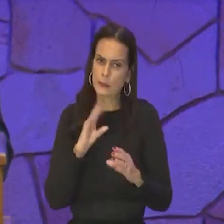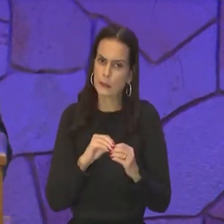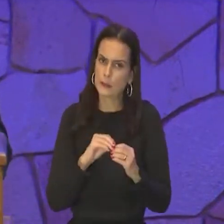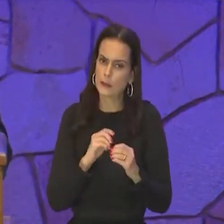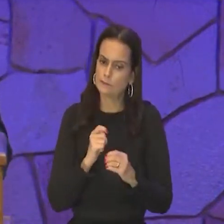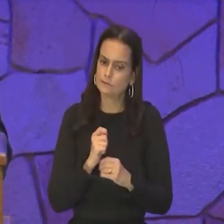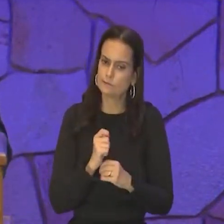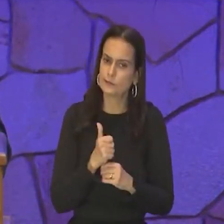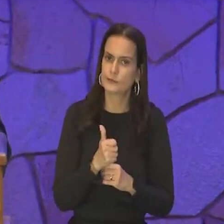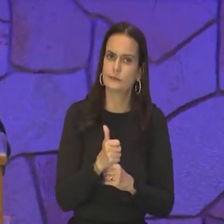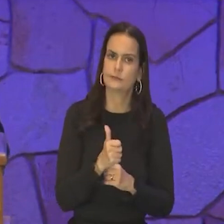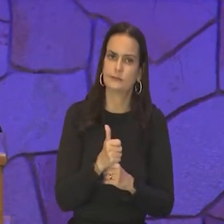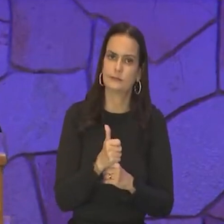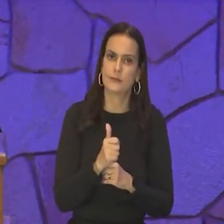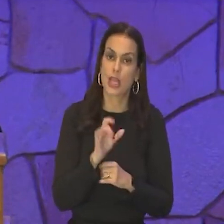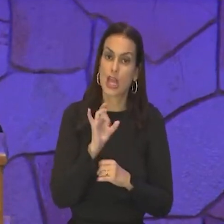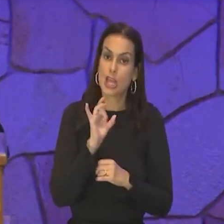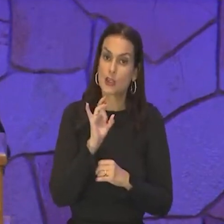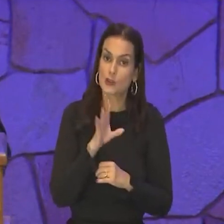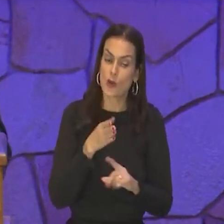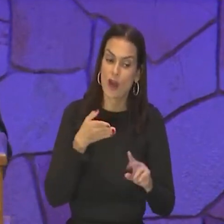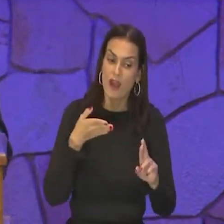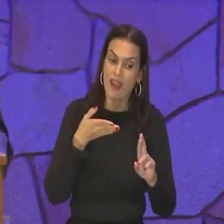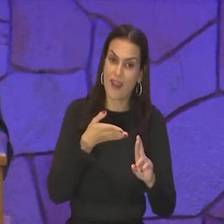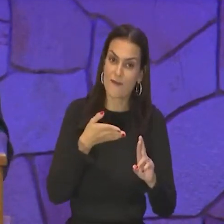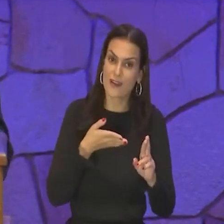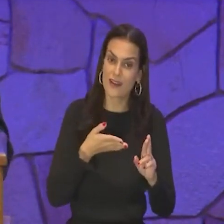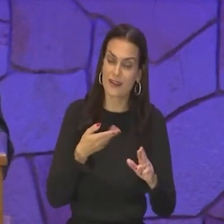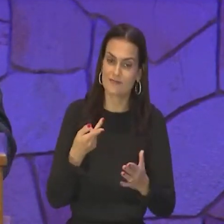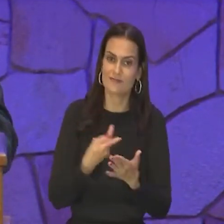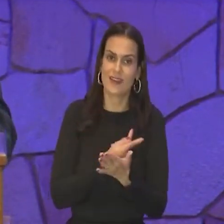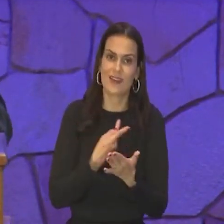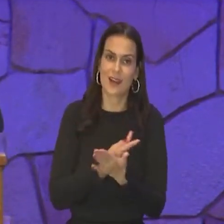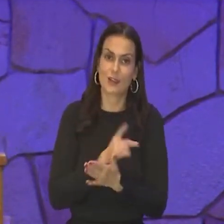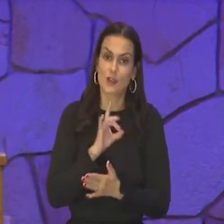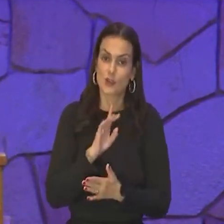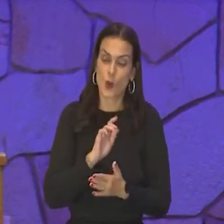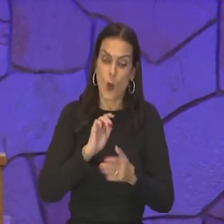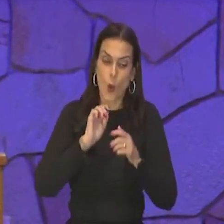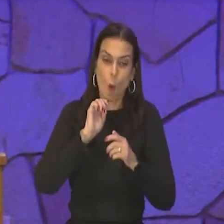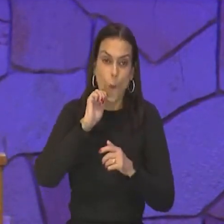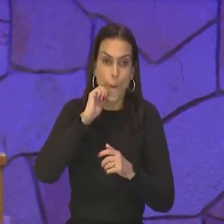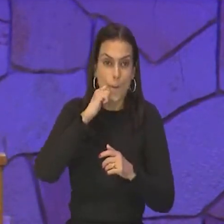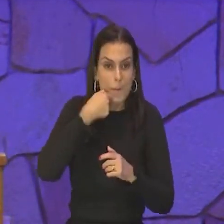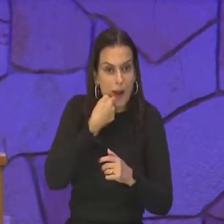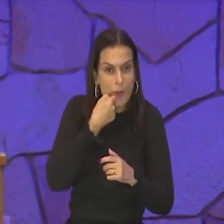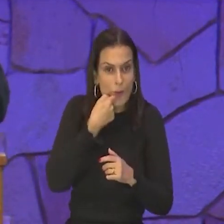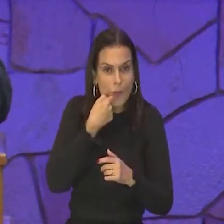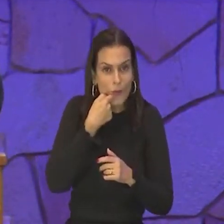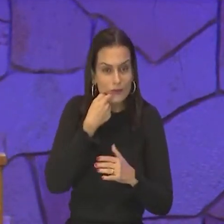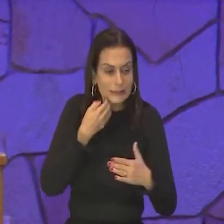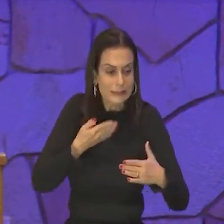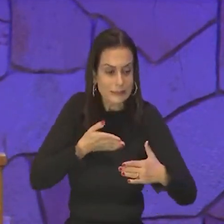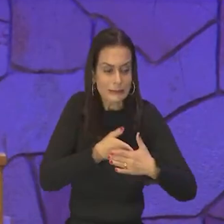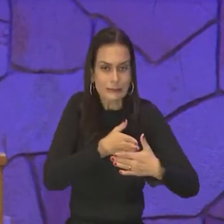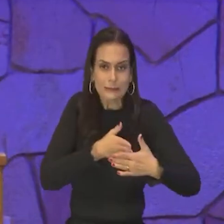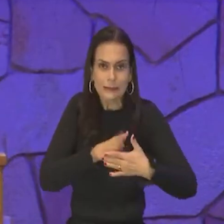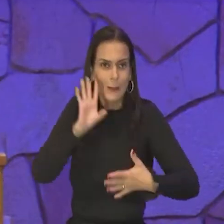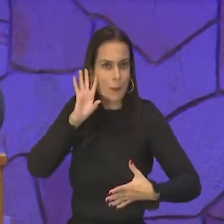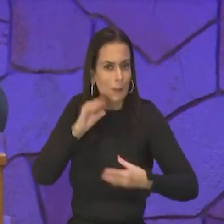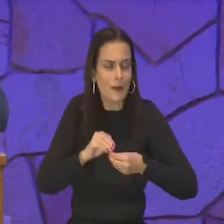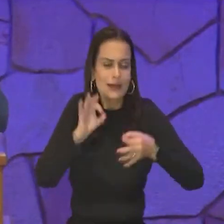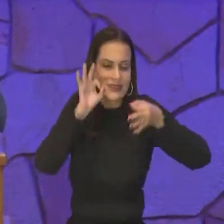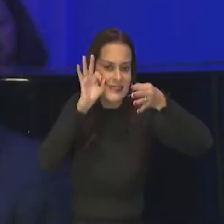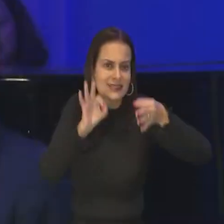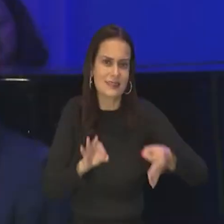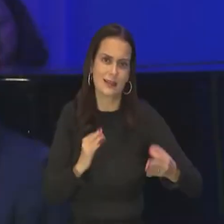possuíam era somente daquele pão. A compreensão era limitada porque eles não conseguiam